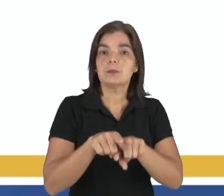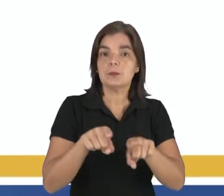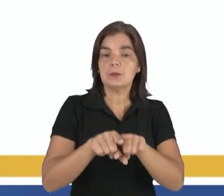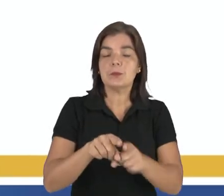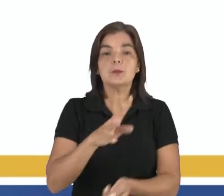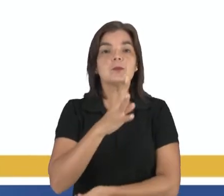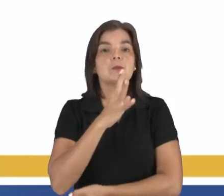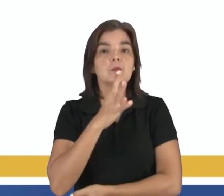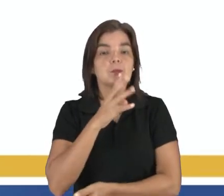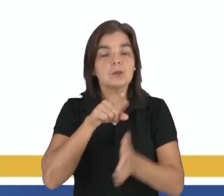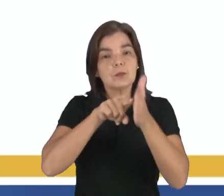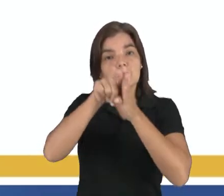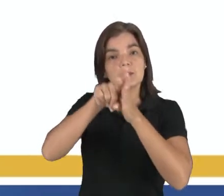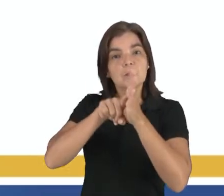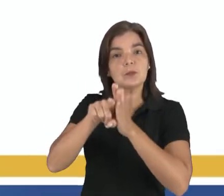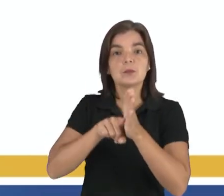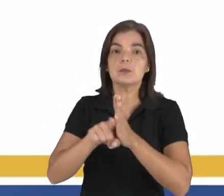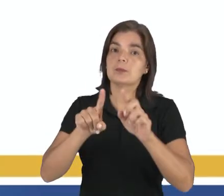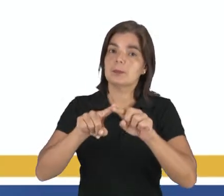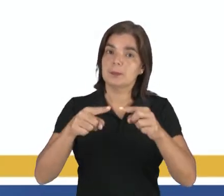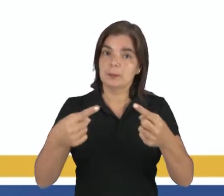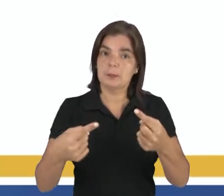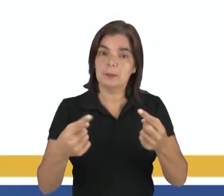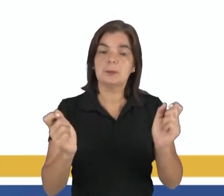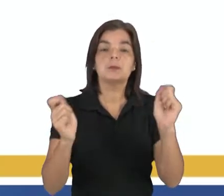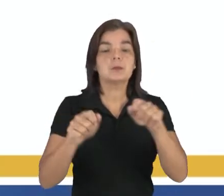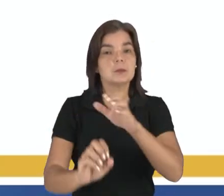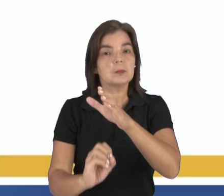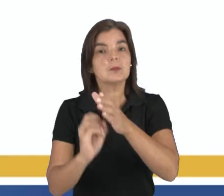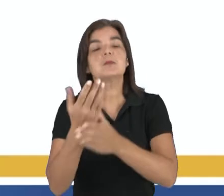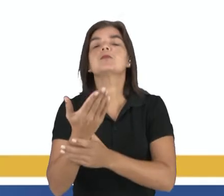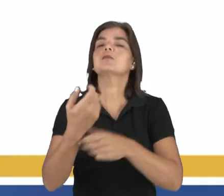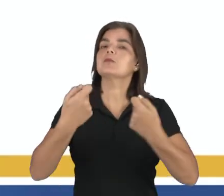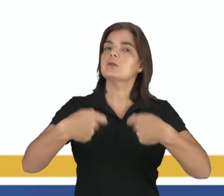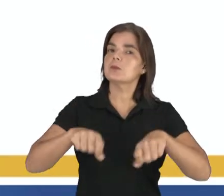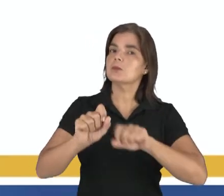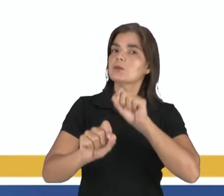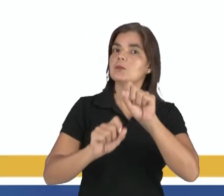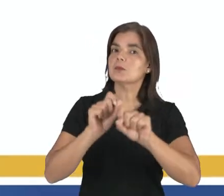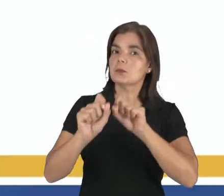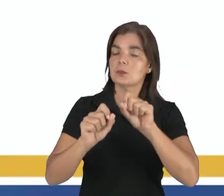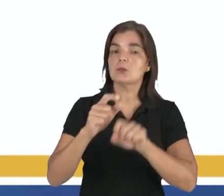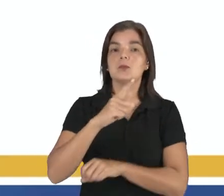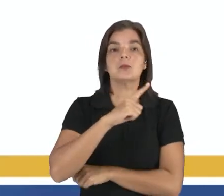seja, o conhecimento científico. Porém, para que isso ocorra, são necessários